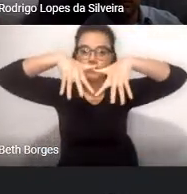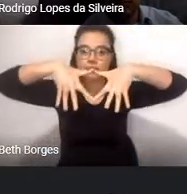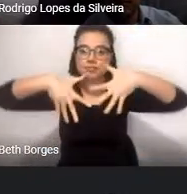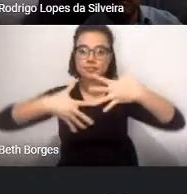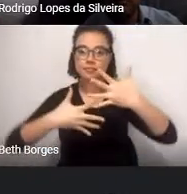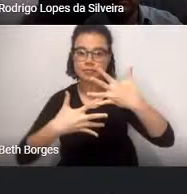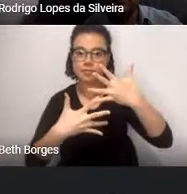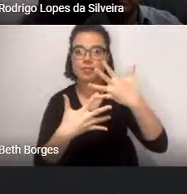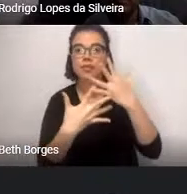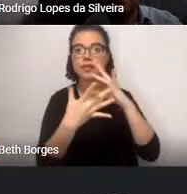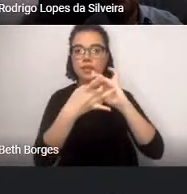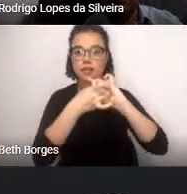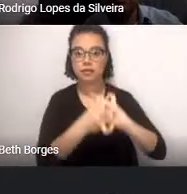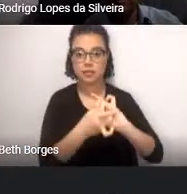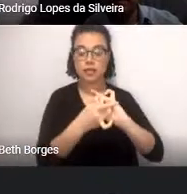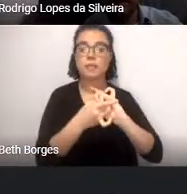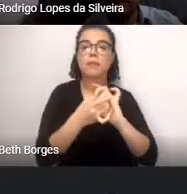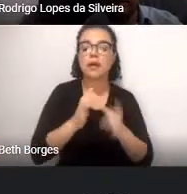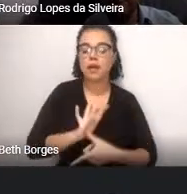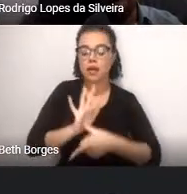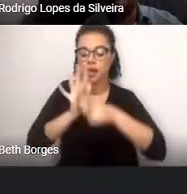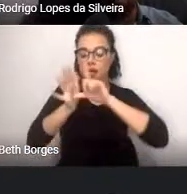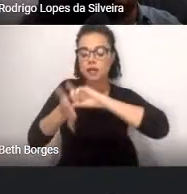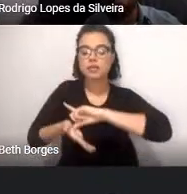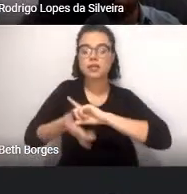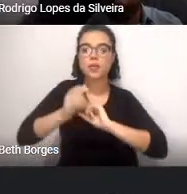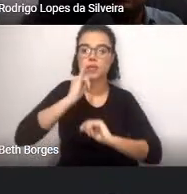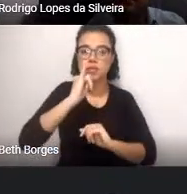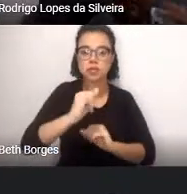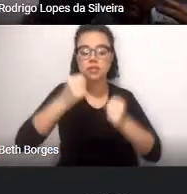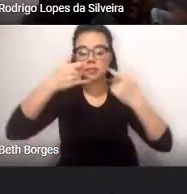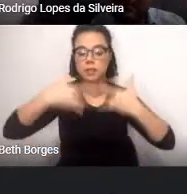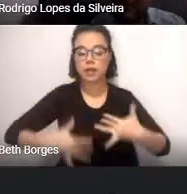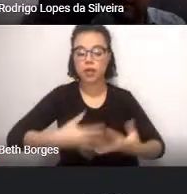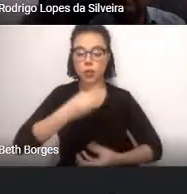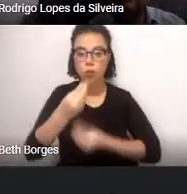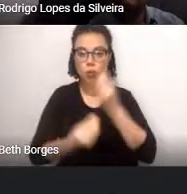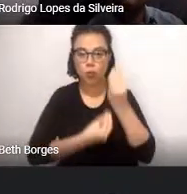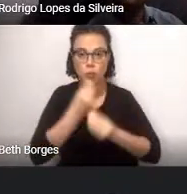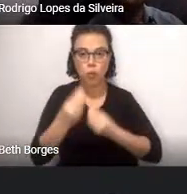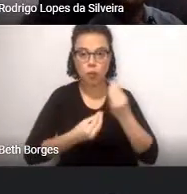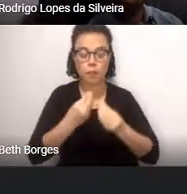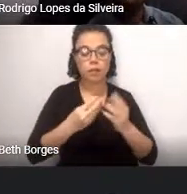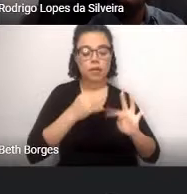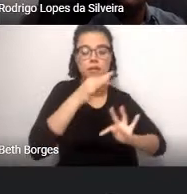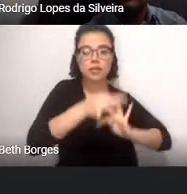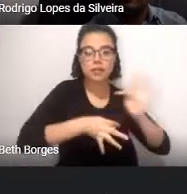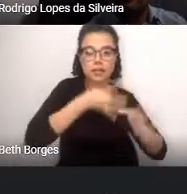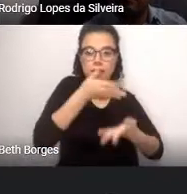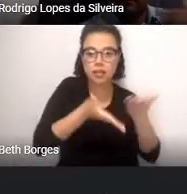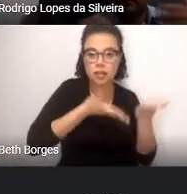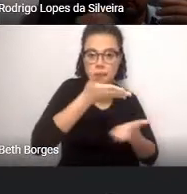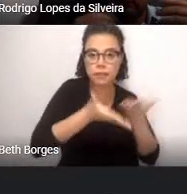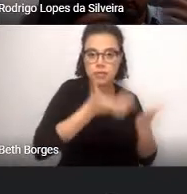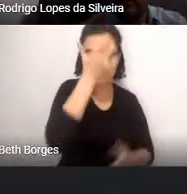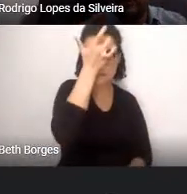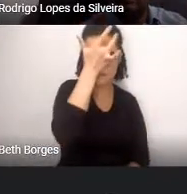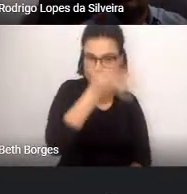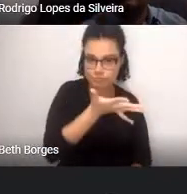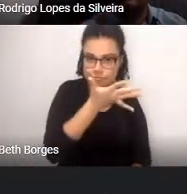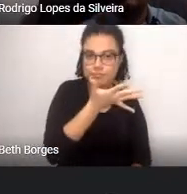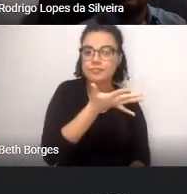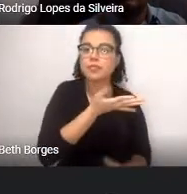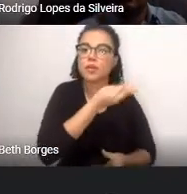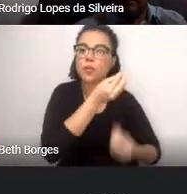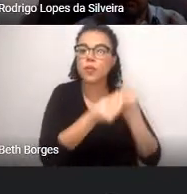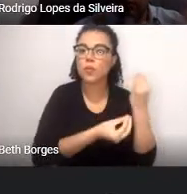disse anteriormente, né? Para potencializar esse tratamento, para facilitar esse tratamento, levar para